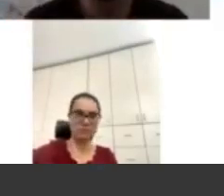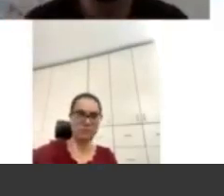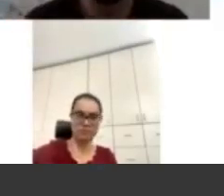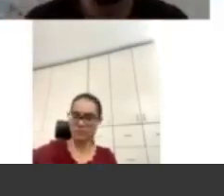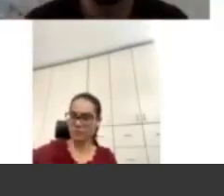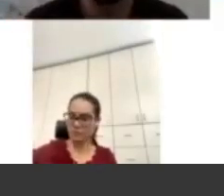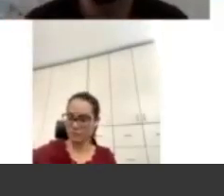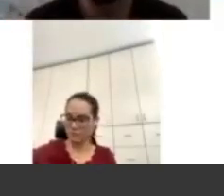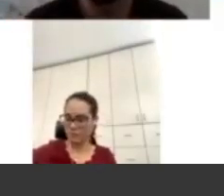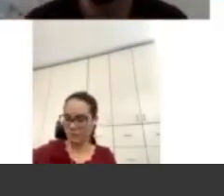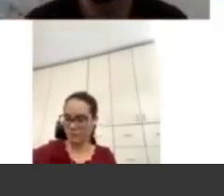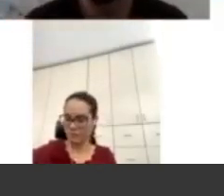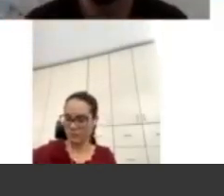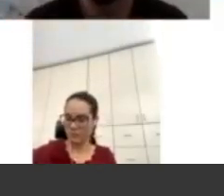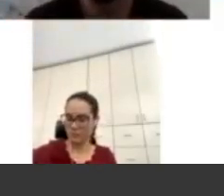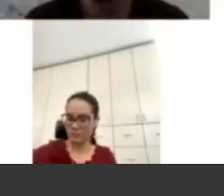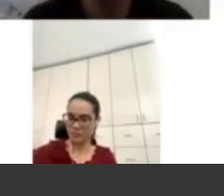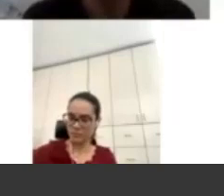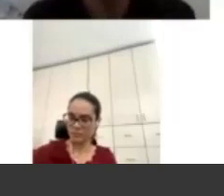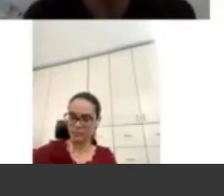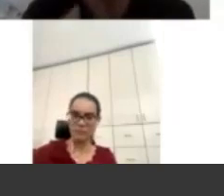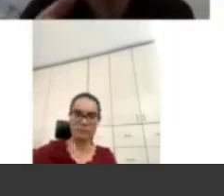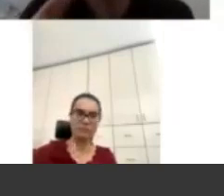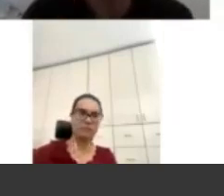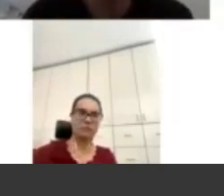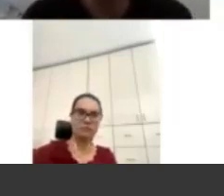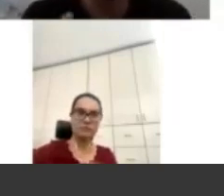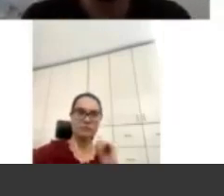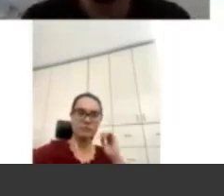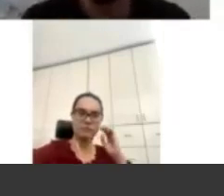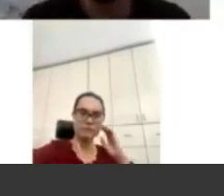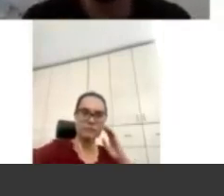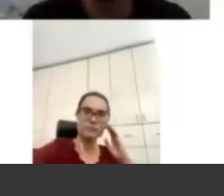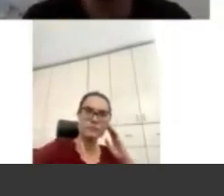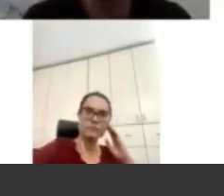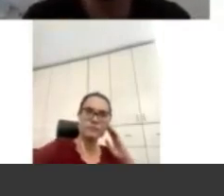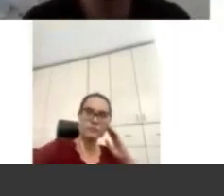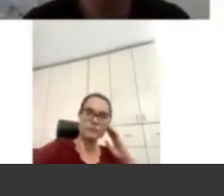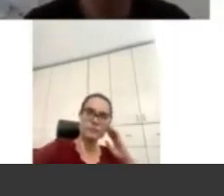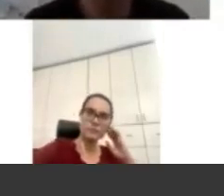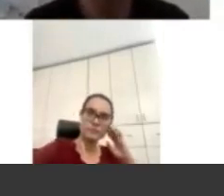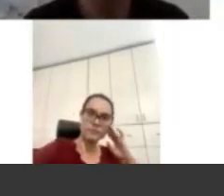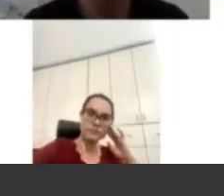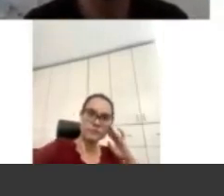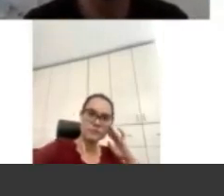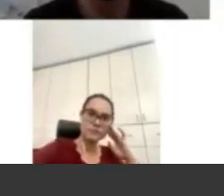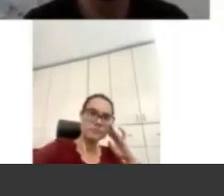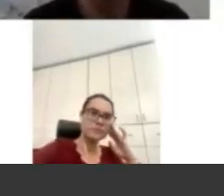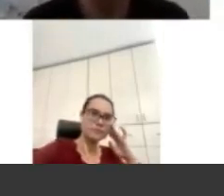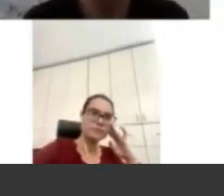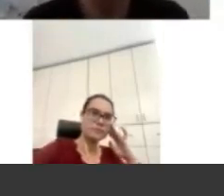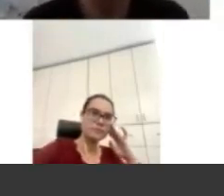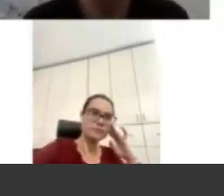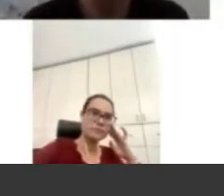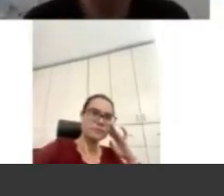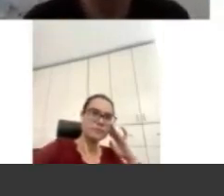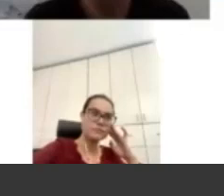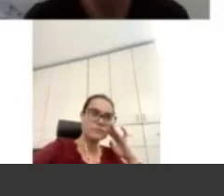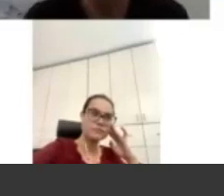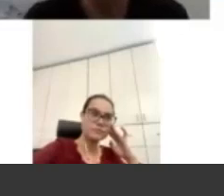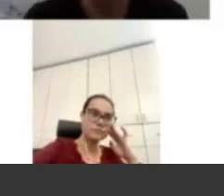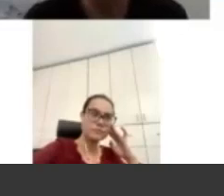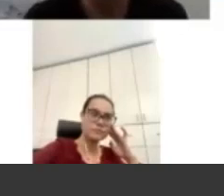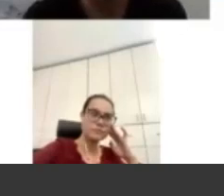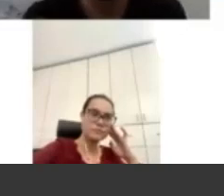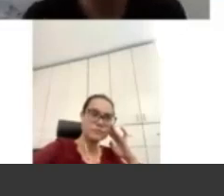critérios que está detalhado ali no material também. A questão de estimular o automonitoramento dos sintomas, igual eu mencionei, né? Então, o automonitoramento